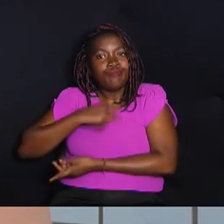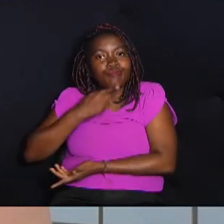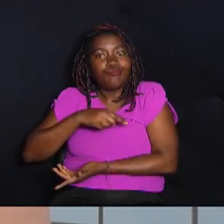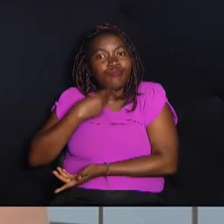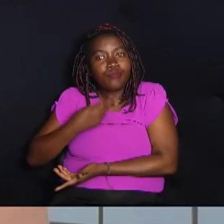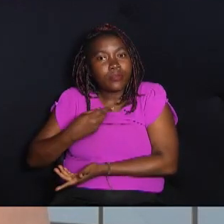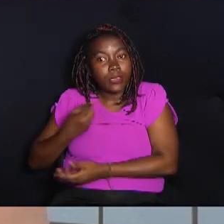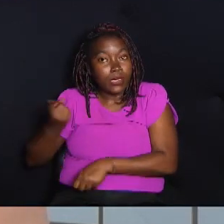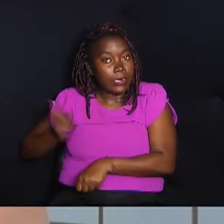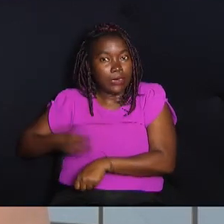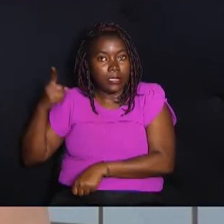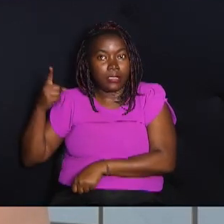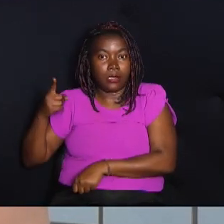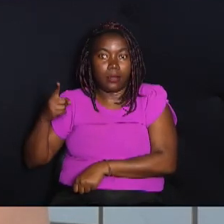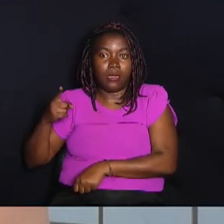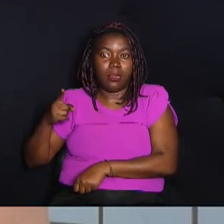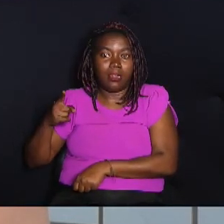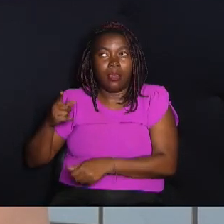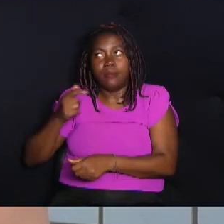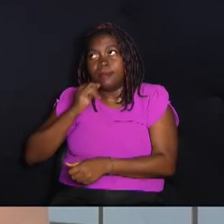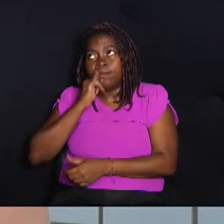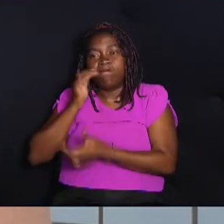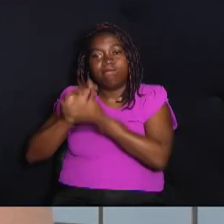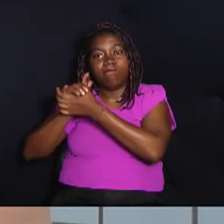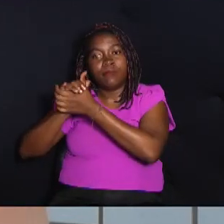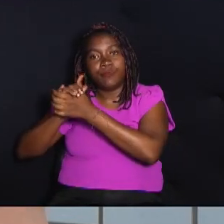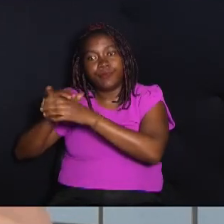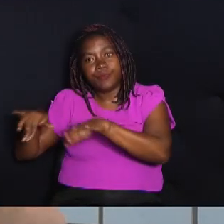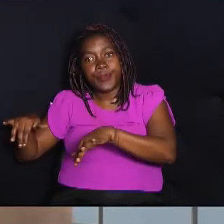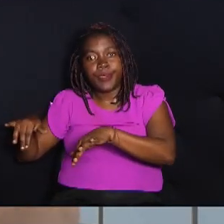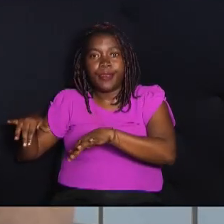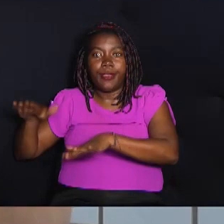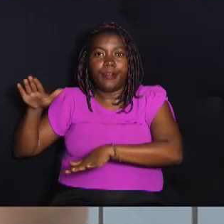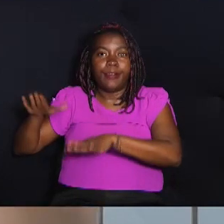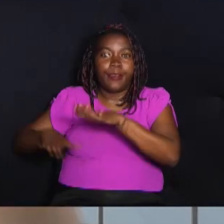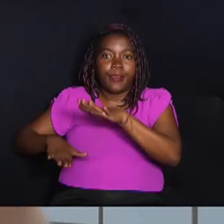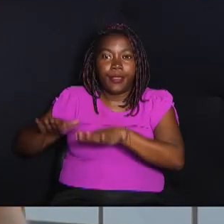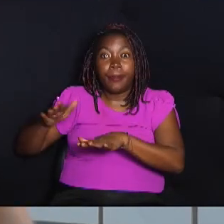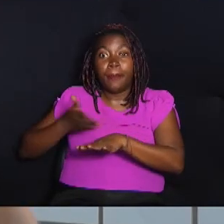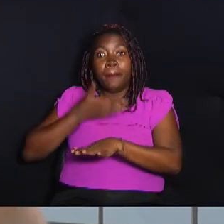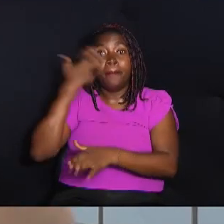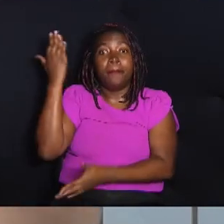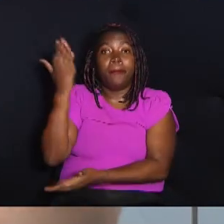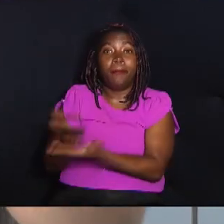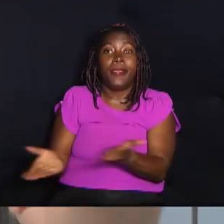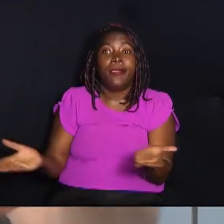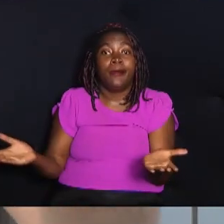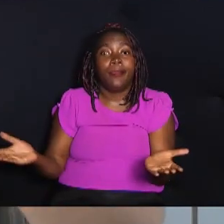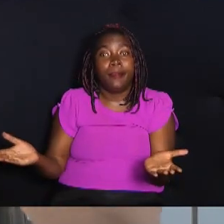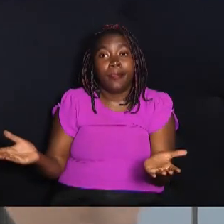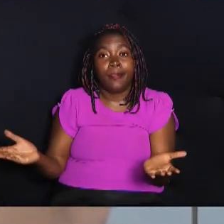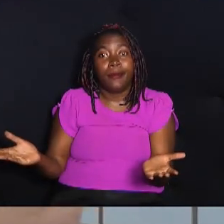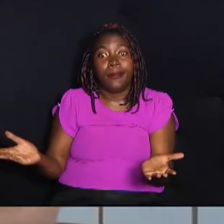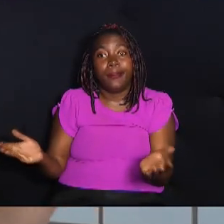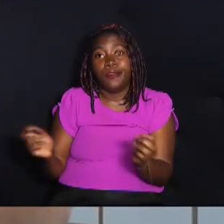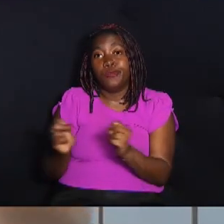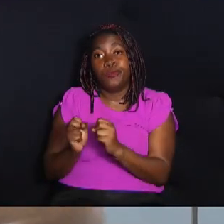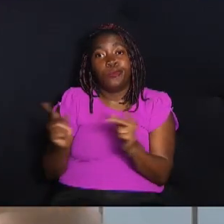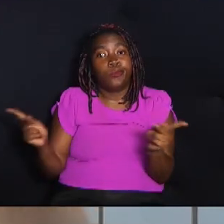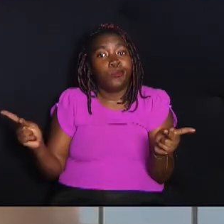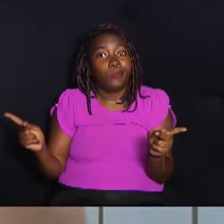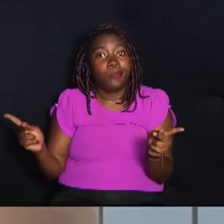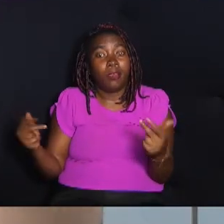naquele momento, uma separação, às vezes uma perda, né, num shopping,